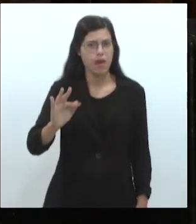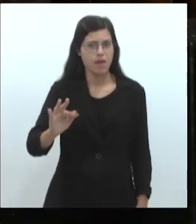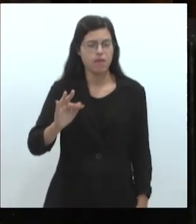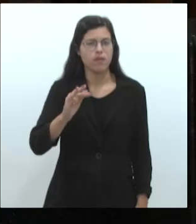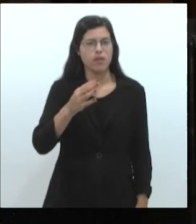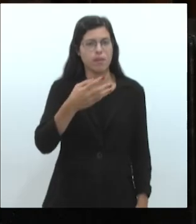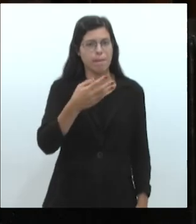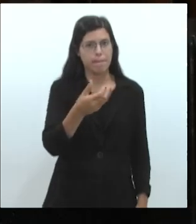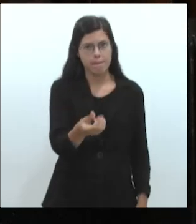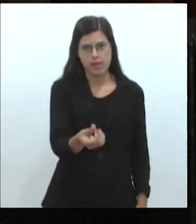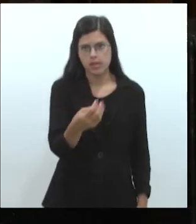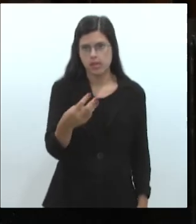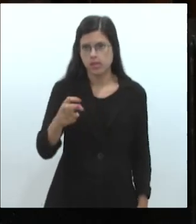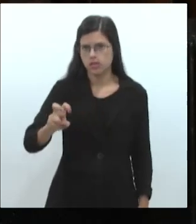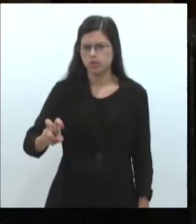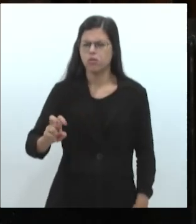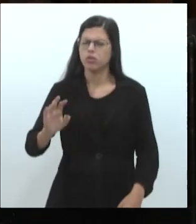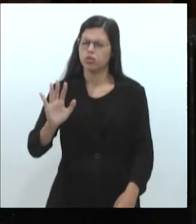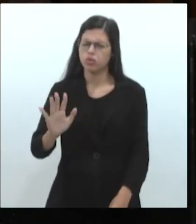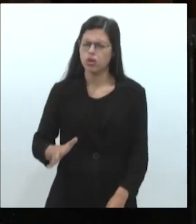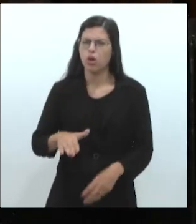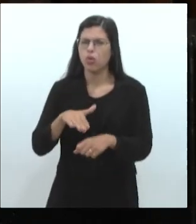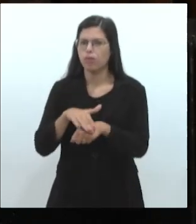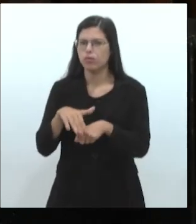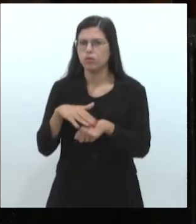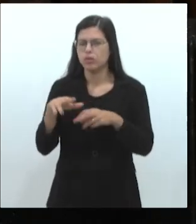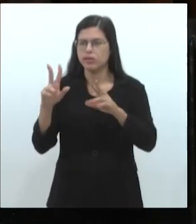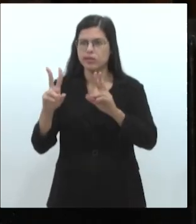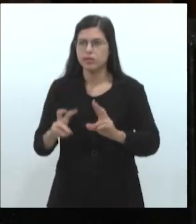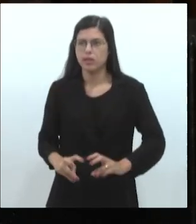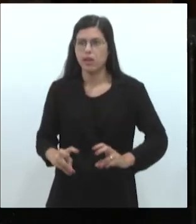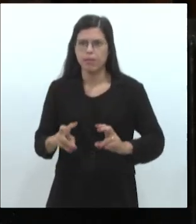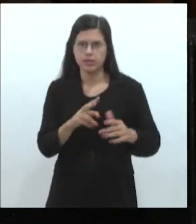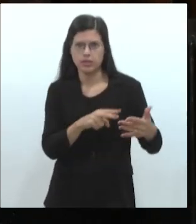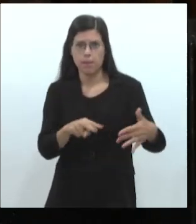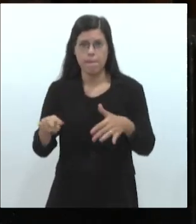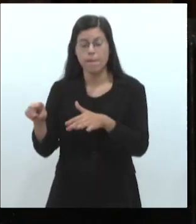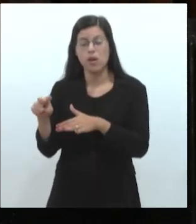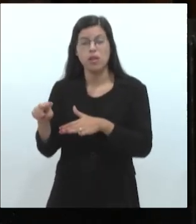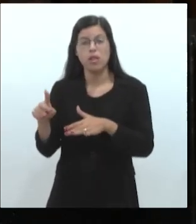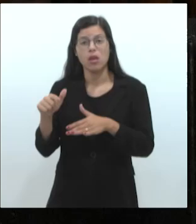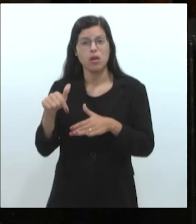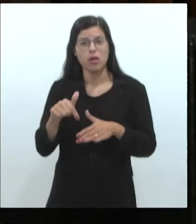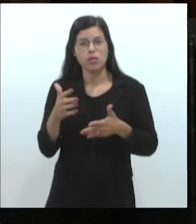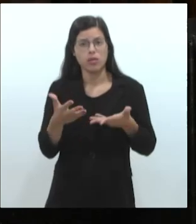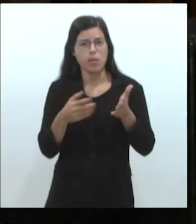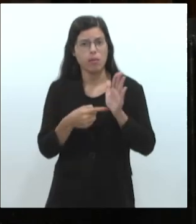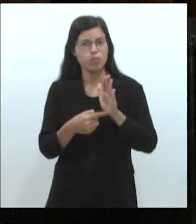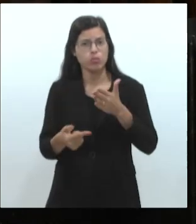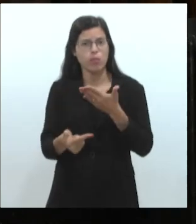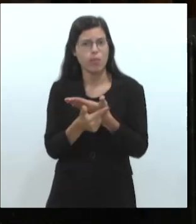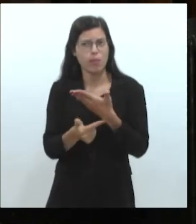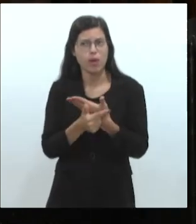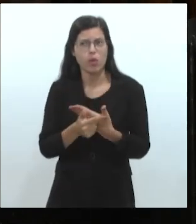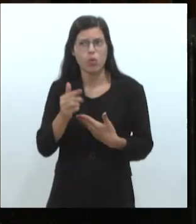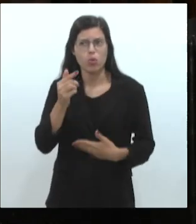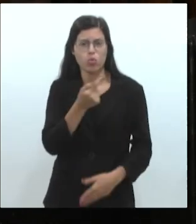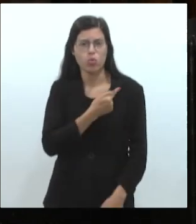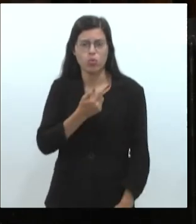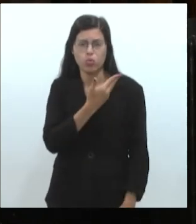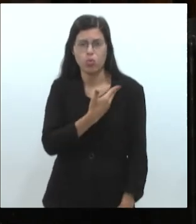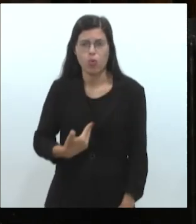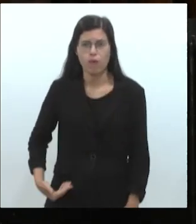nessa semana, e eu queria aqui chamar a atenção justamente do papel do governo federal neste país. A gente viu